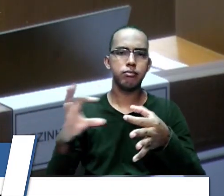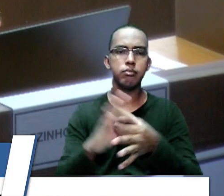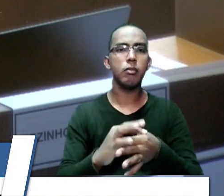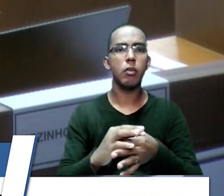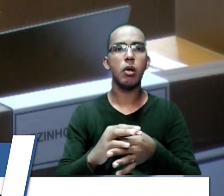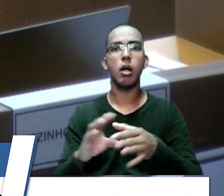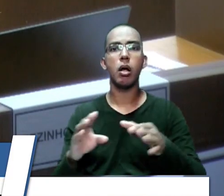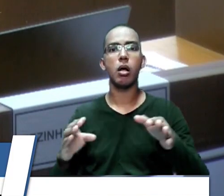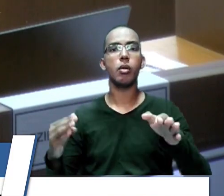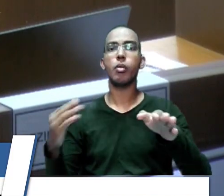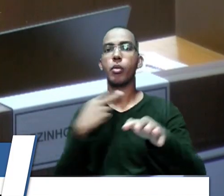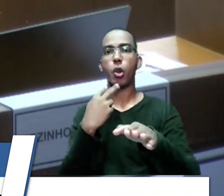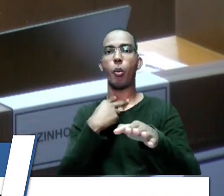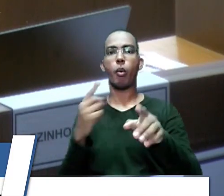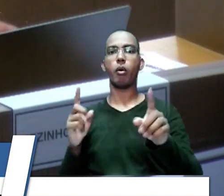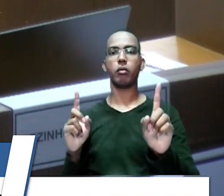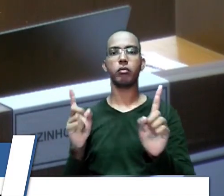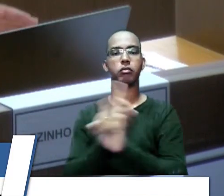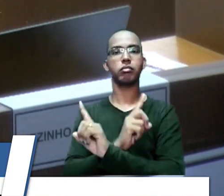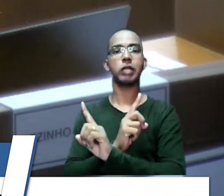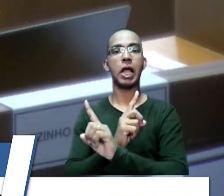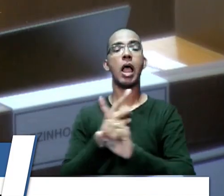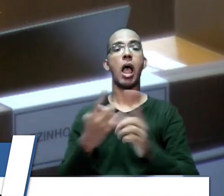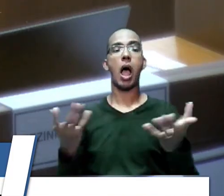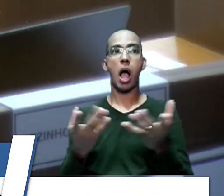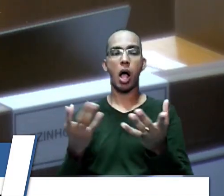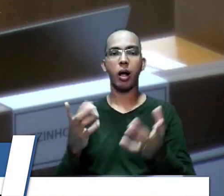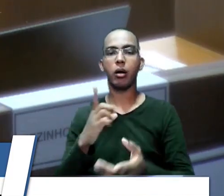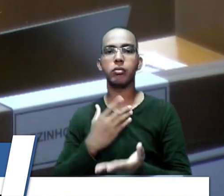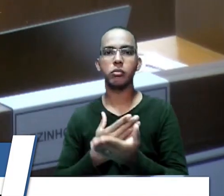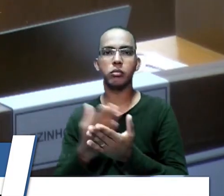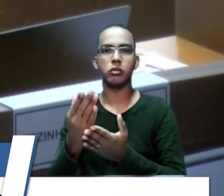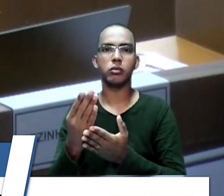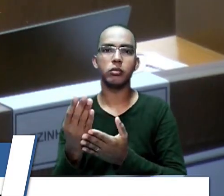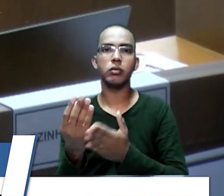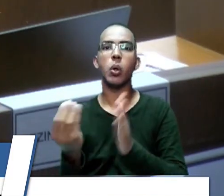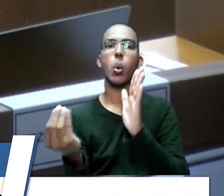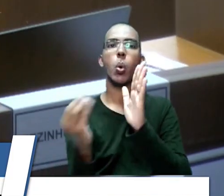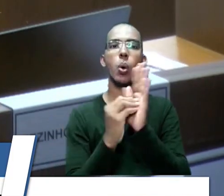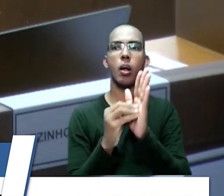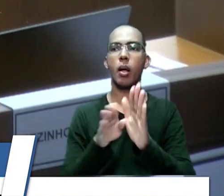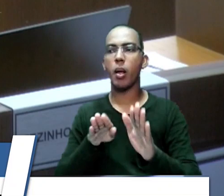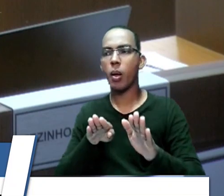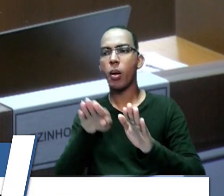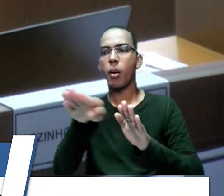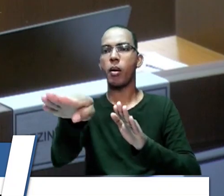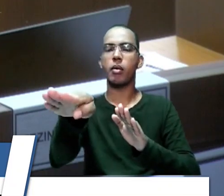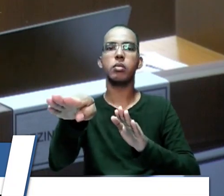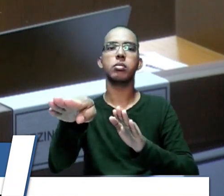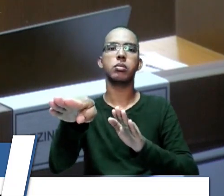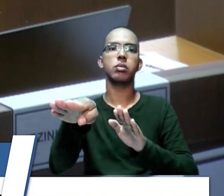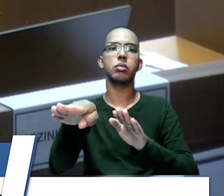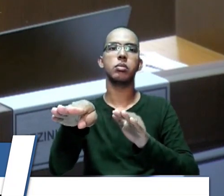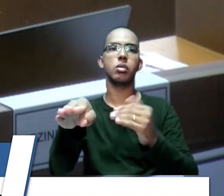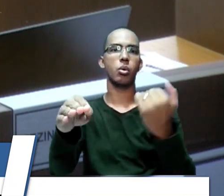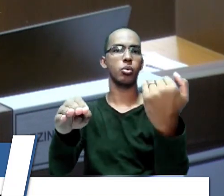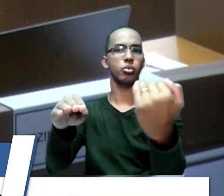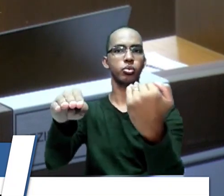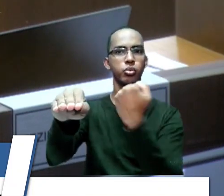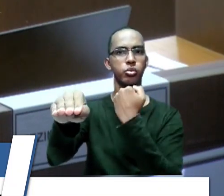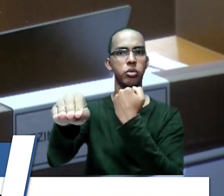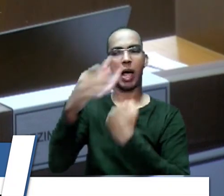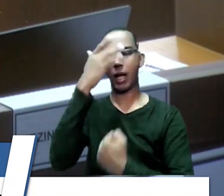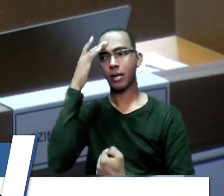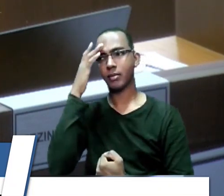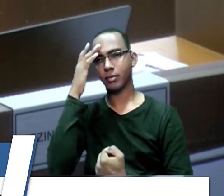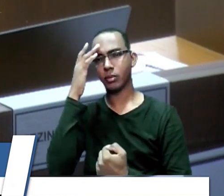está em verde. Por quê? Agora pegando, colocando ela mão para sair na Ismael Alonso e Alonso, todo mundo